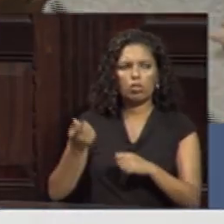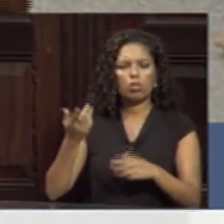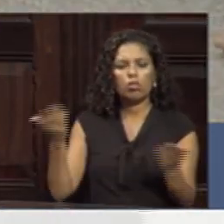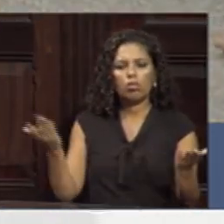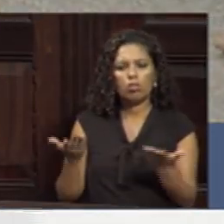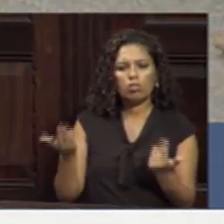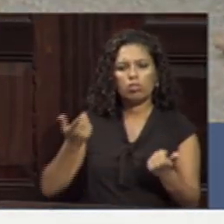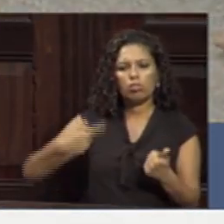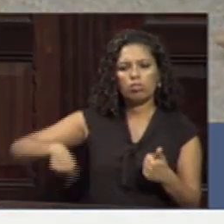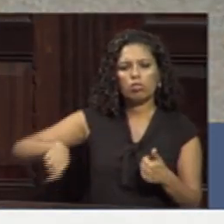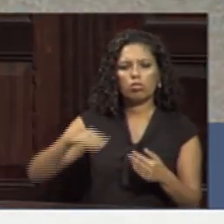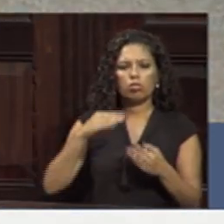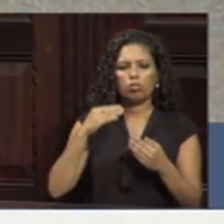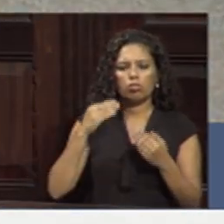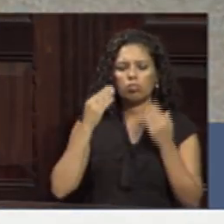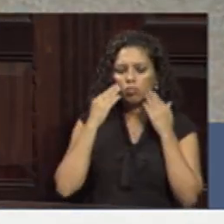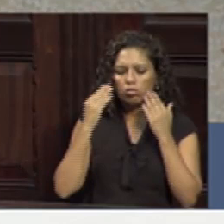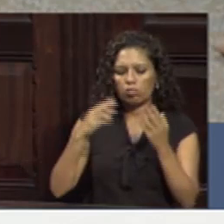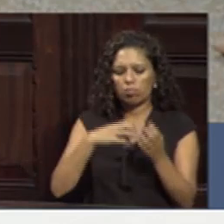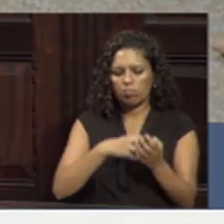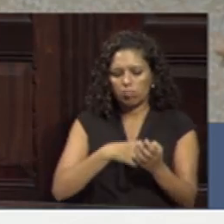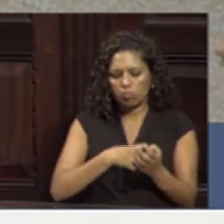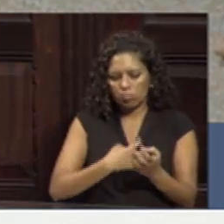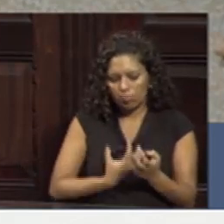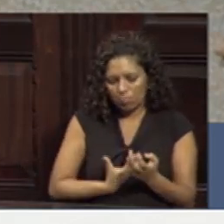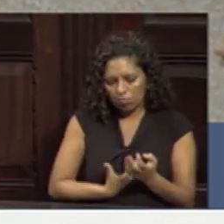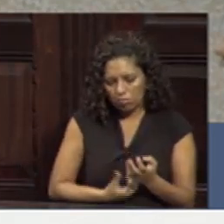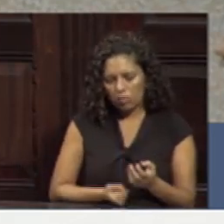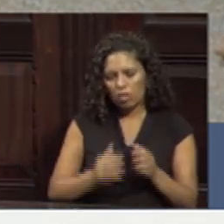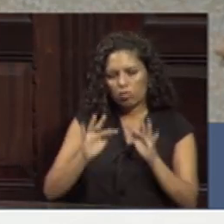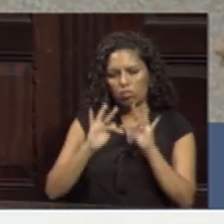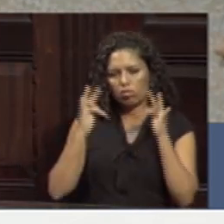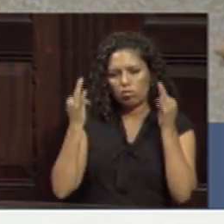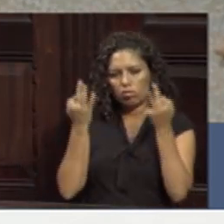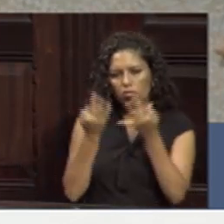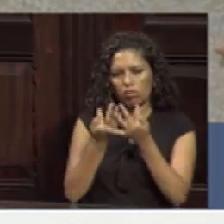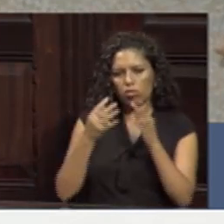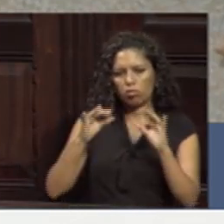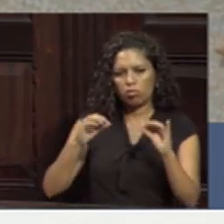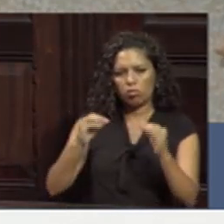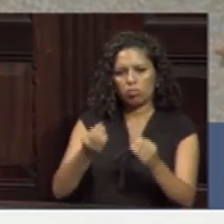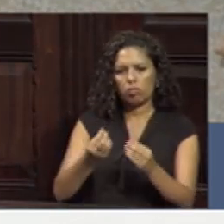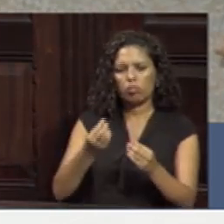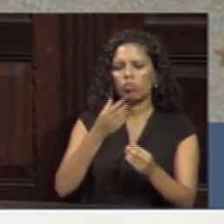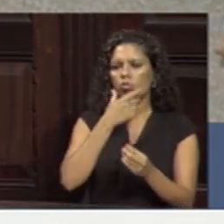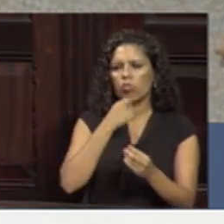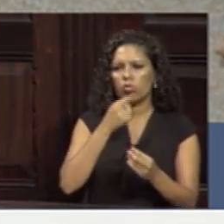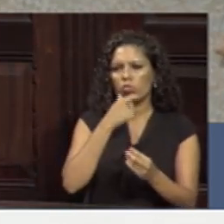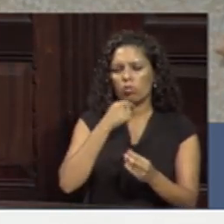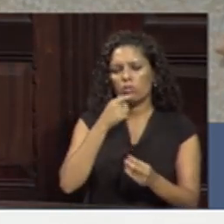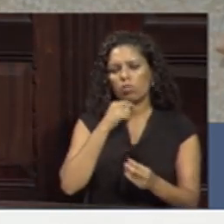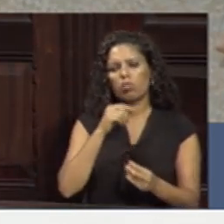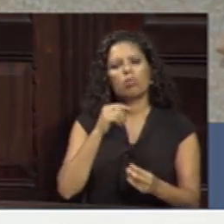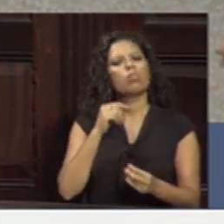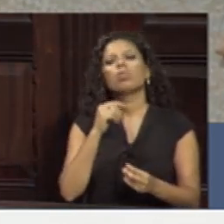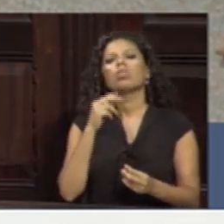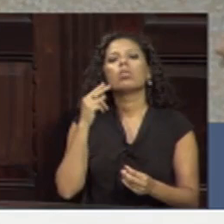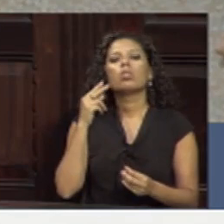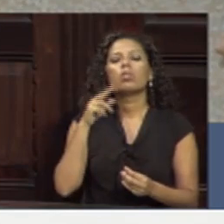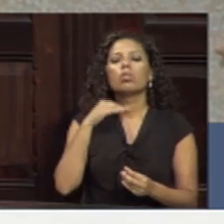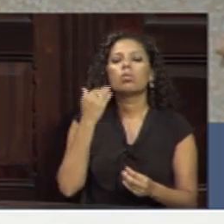aqui o meu pesar a toda a sua família pelo falecimento desse grande carioca brasileiro,